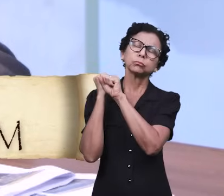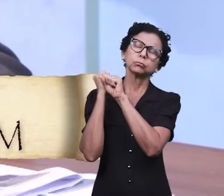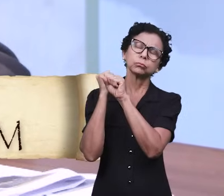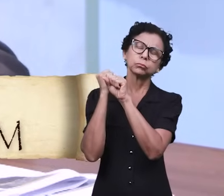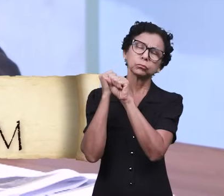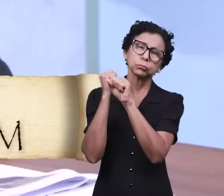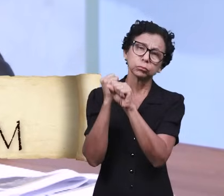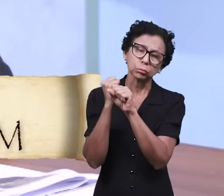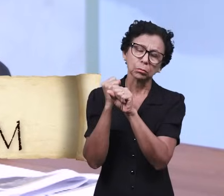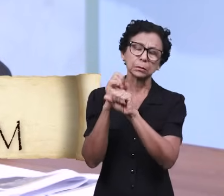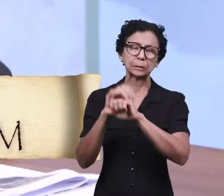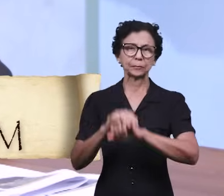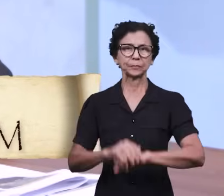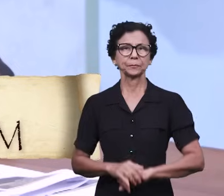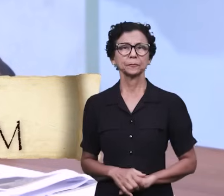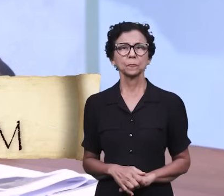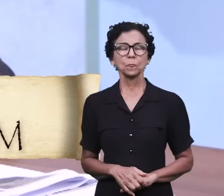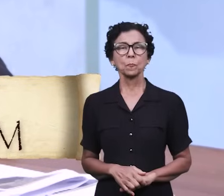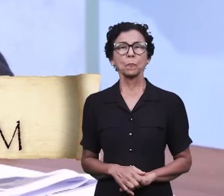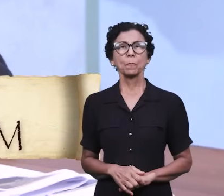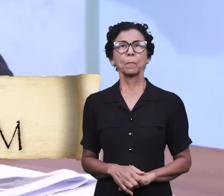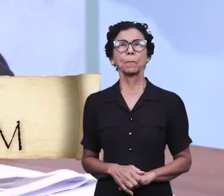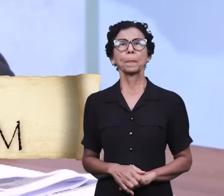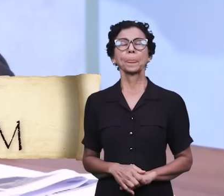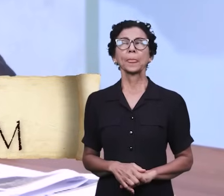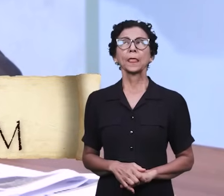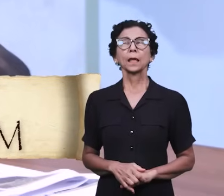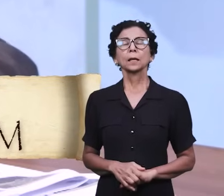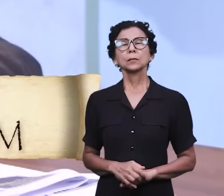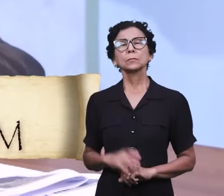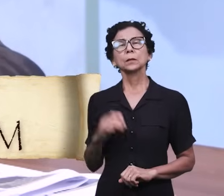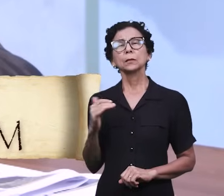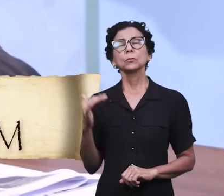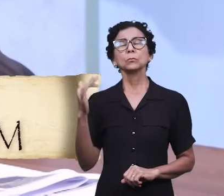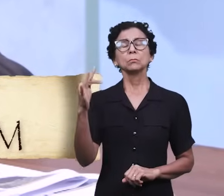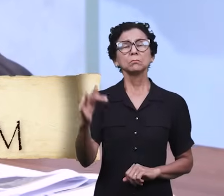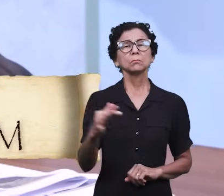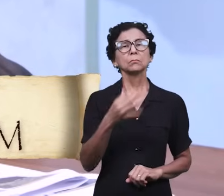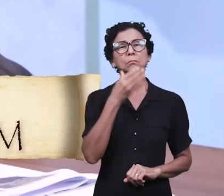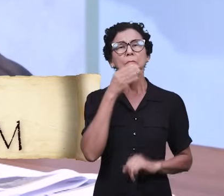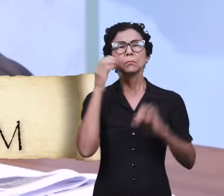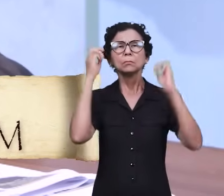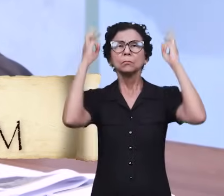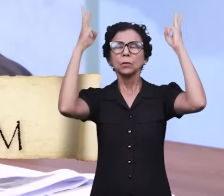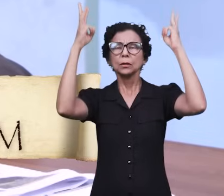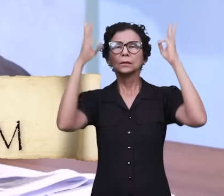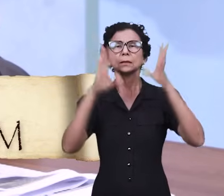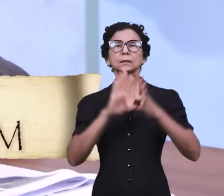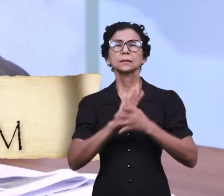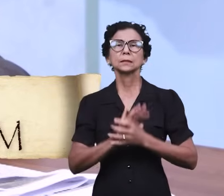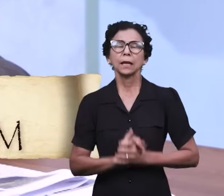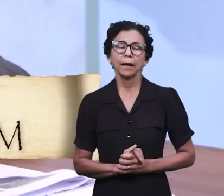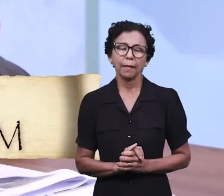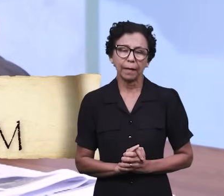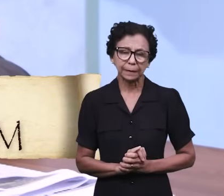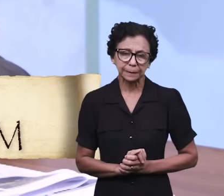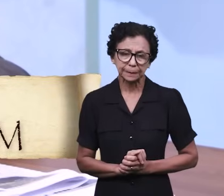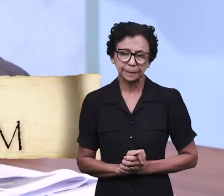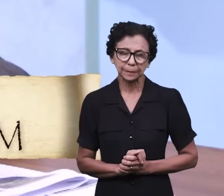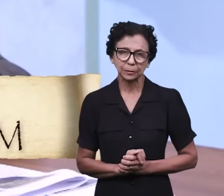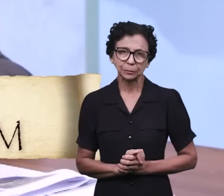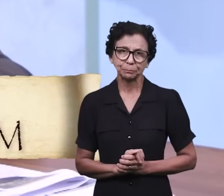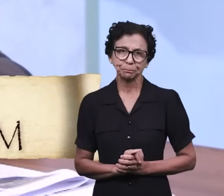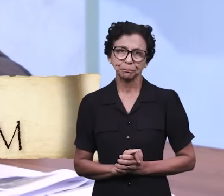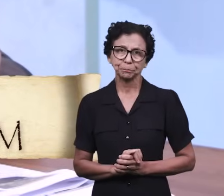passaram. Moisés falou a respeito, mas falou de uma forma que ninguém compreendeu.